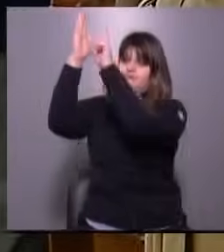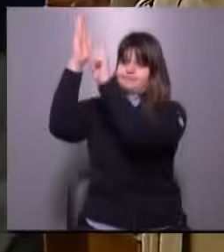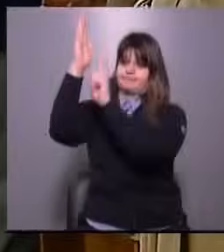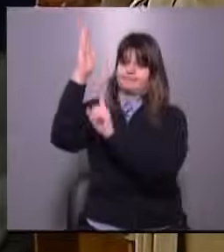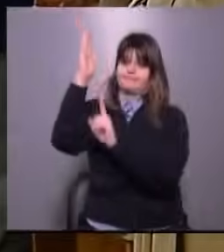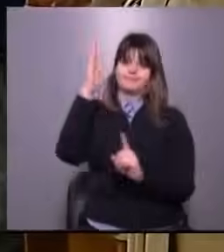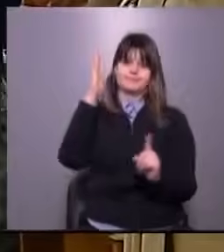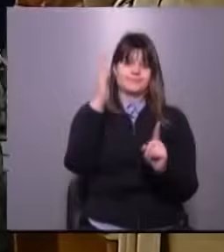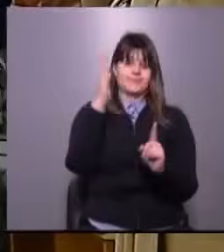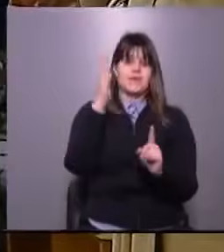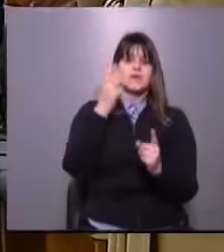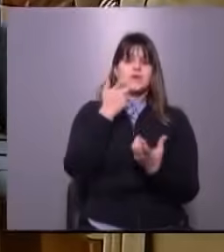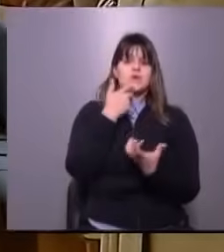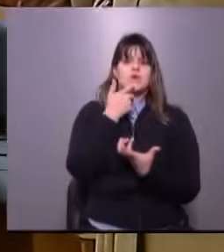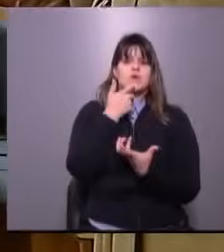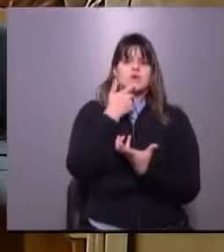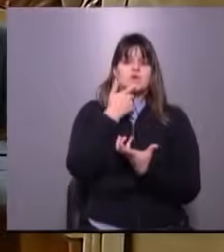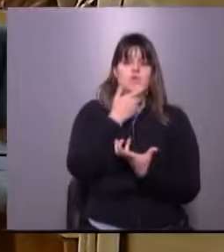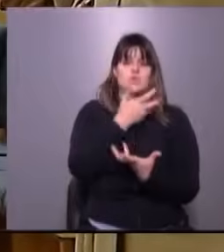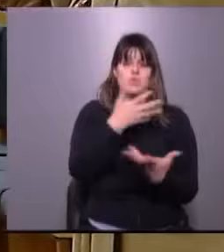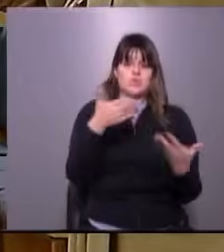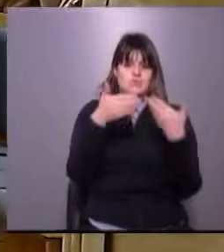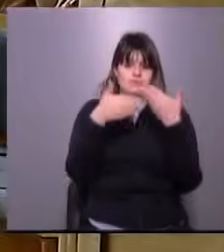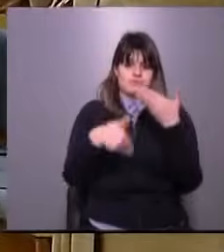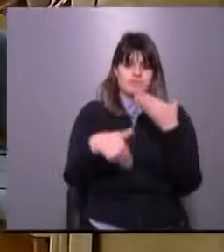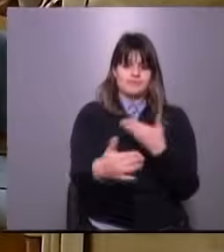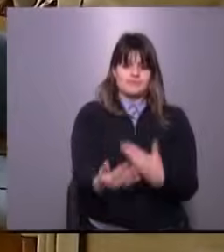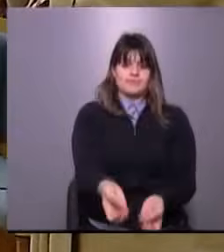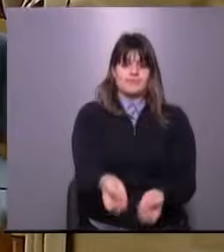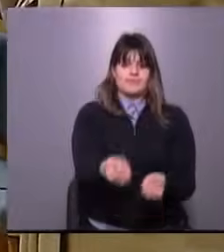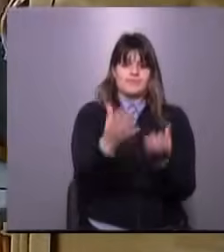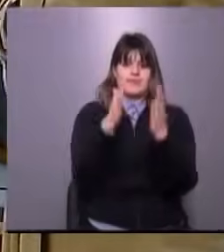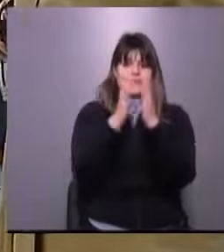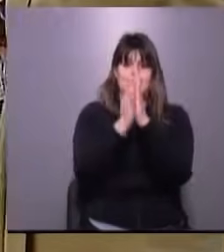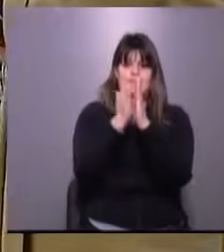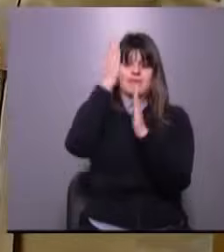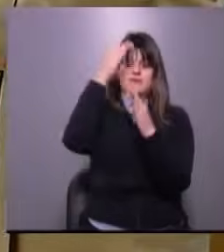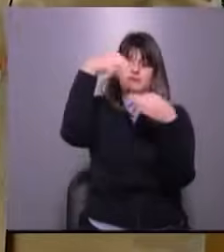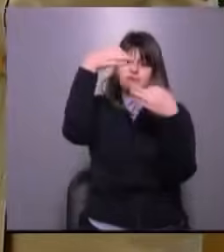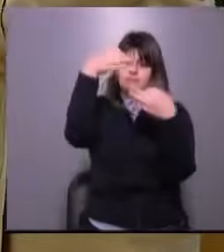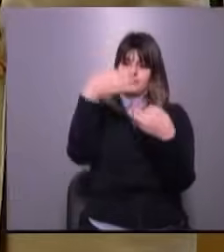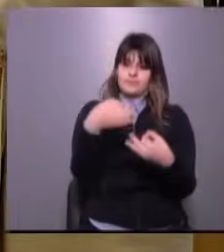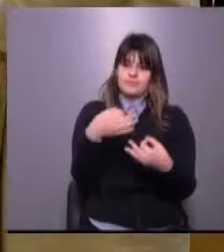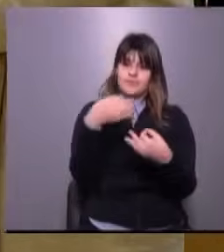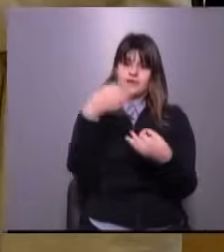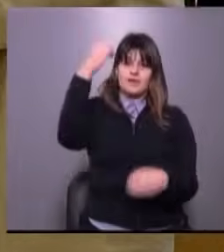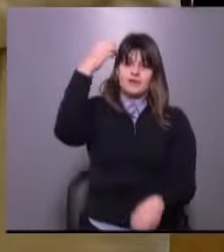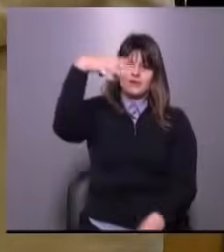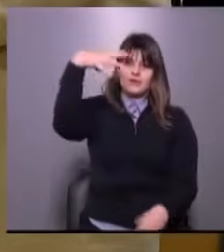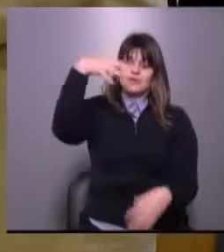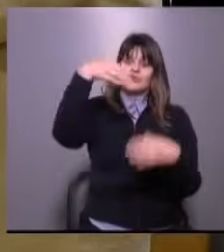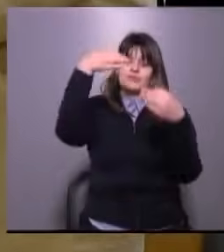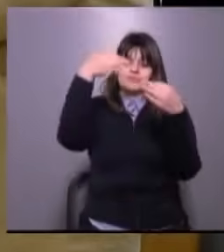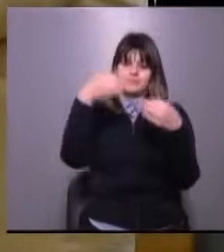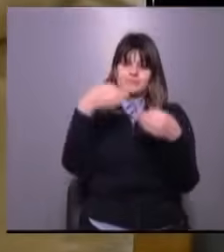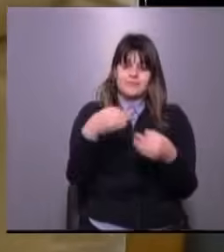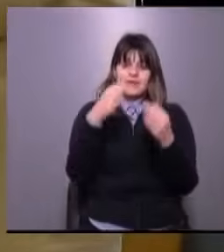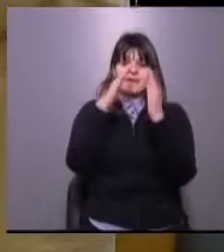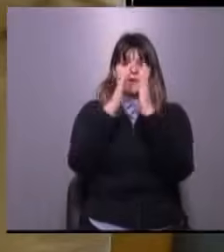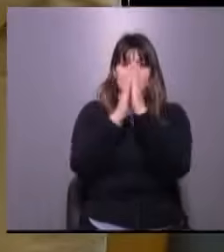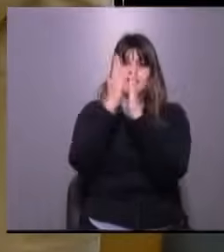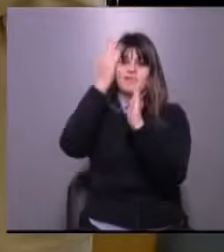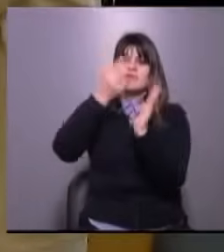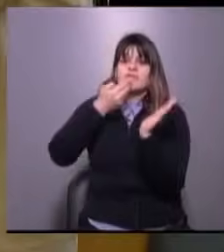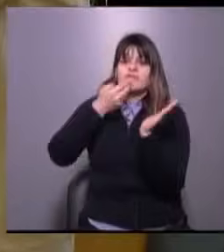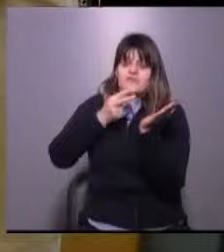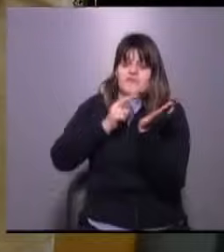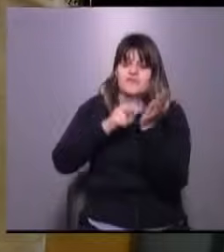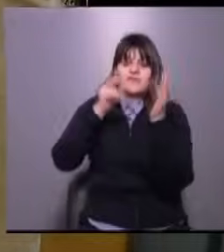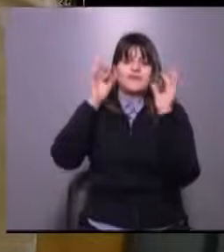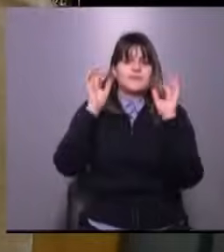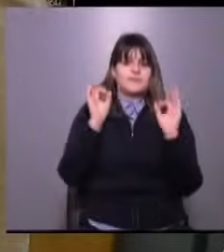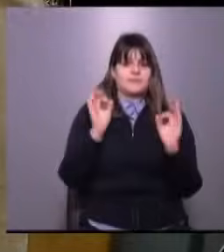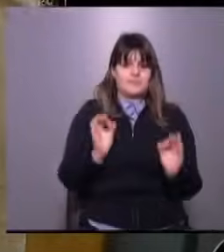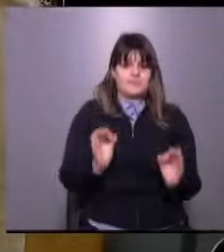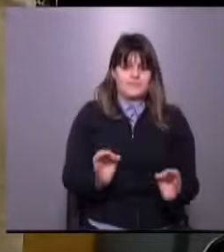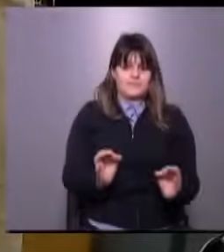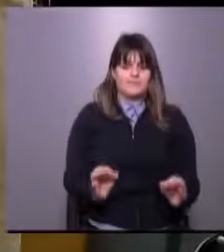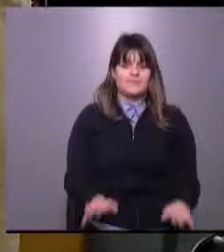Deus, nascido do Pai antes de todos os séculos. Deus de Deus, luz da luz,